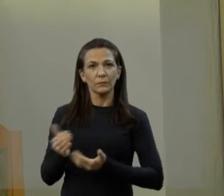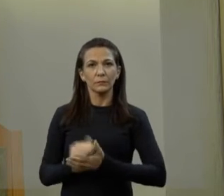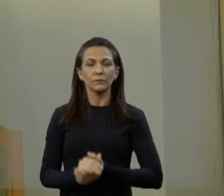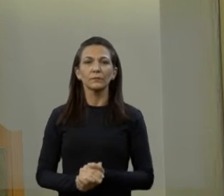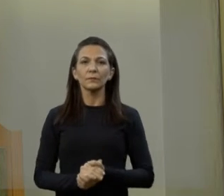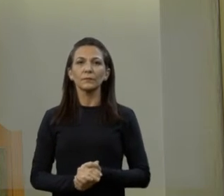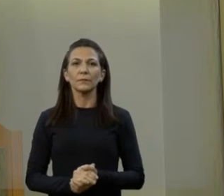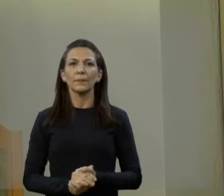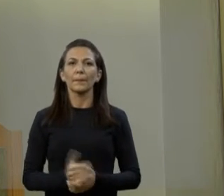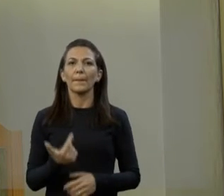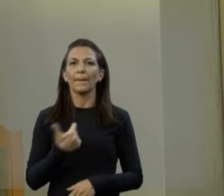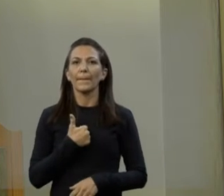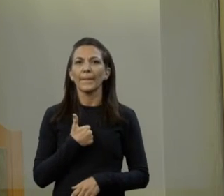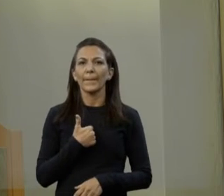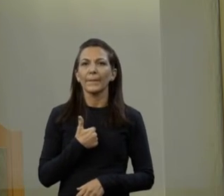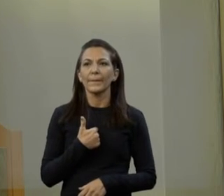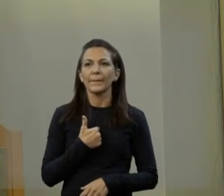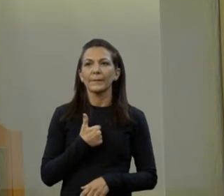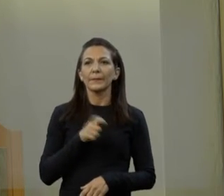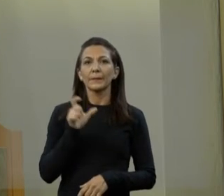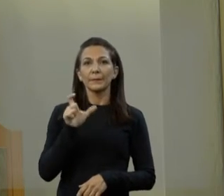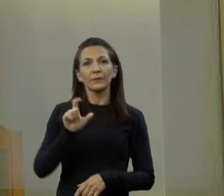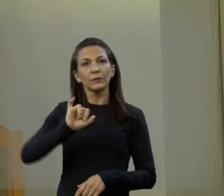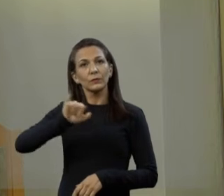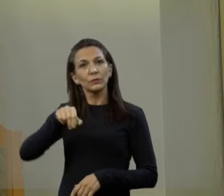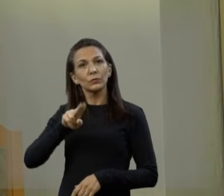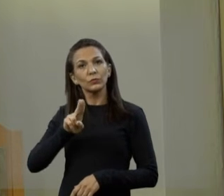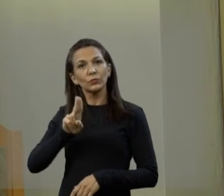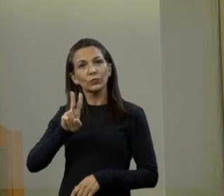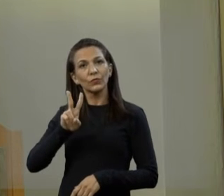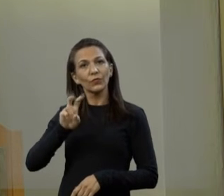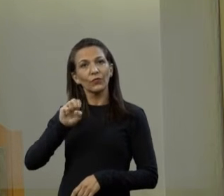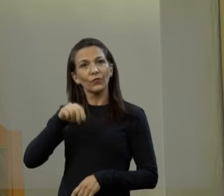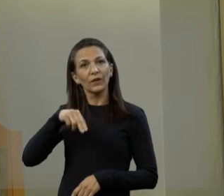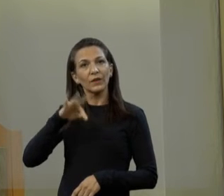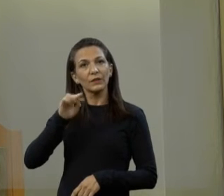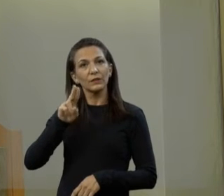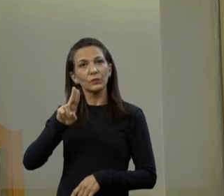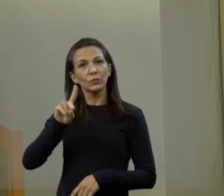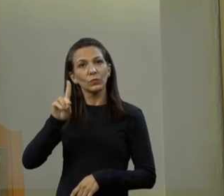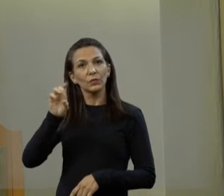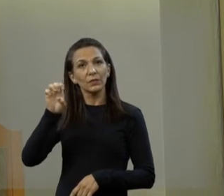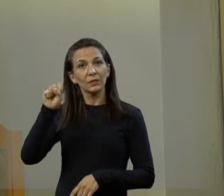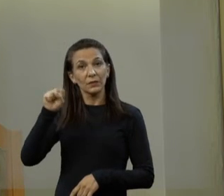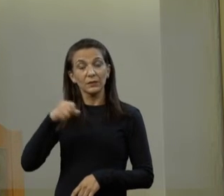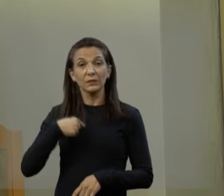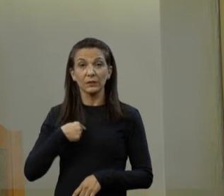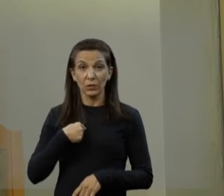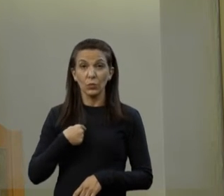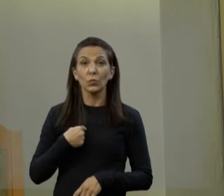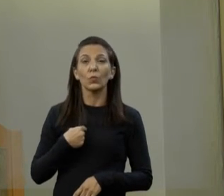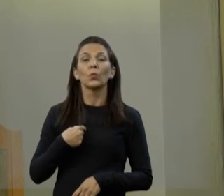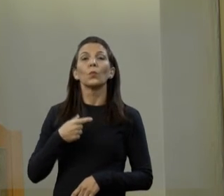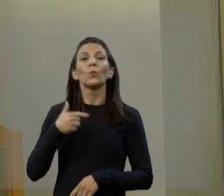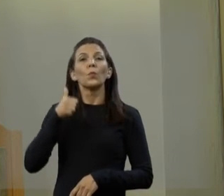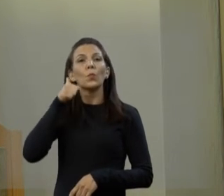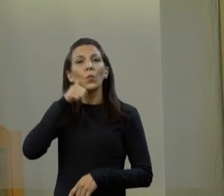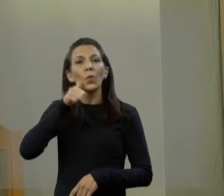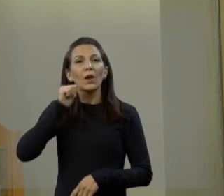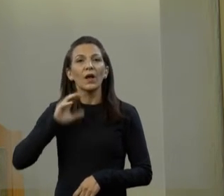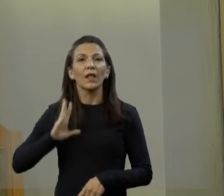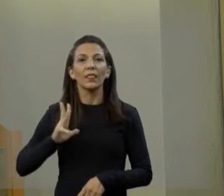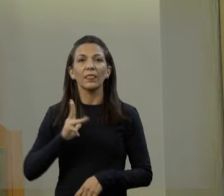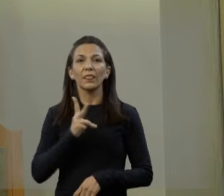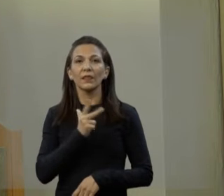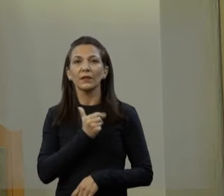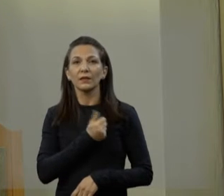né eu tenho e ainda utiliza a palavra Juventude porque as juventudes ela é diversa eu encontro uma mulher e travesti jovem né que